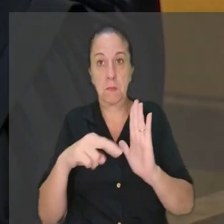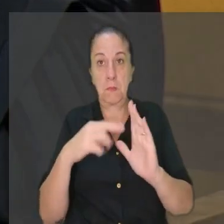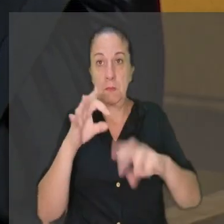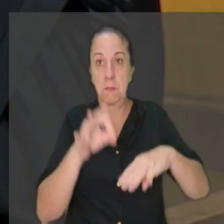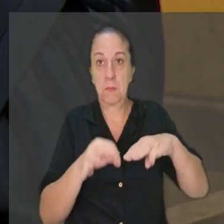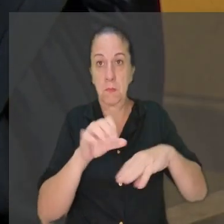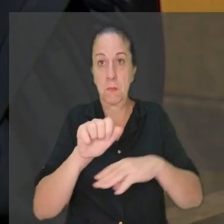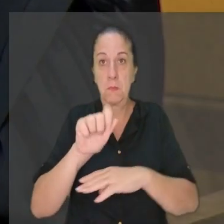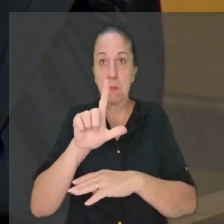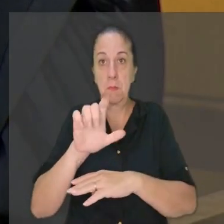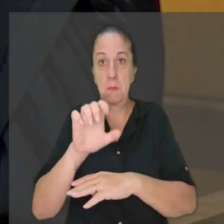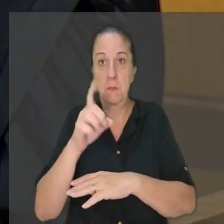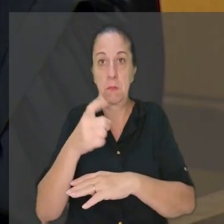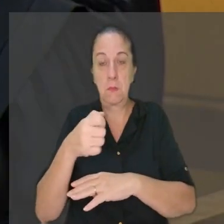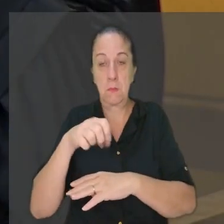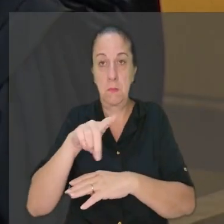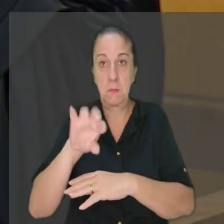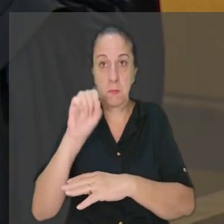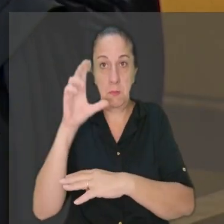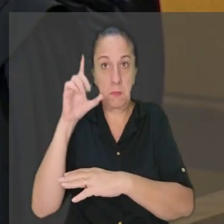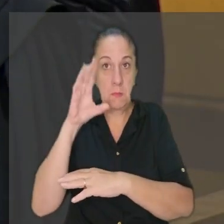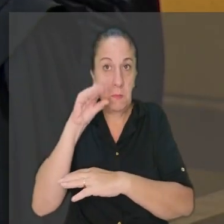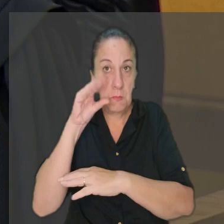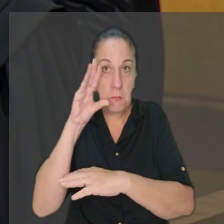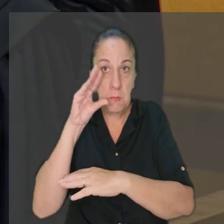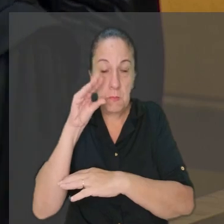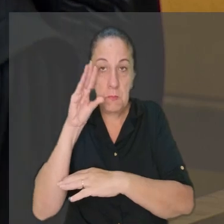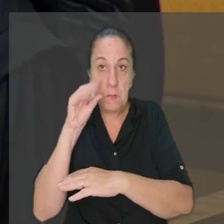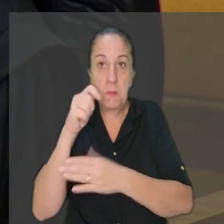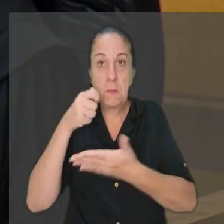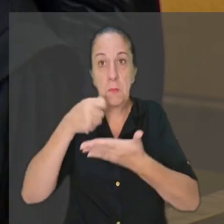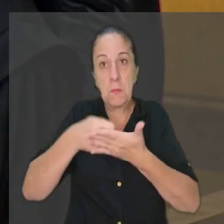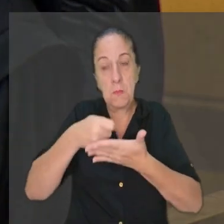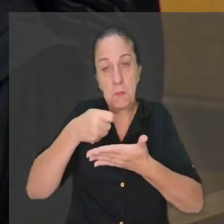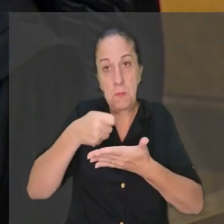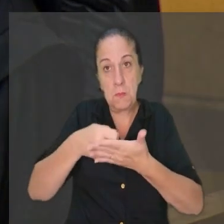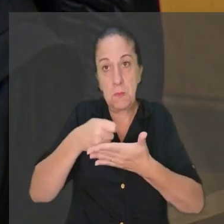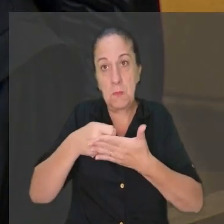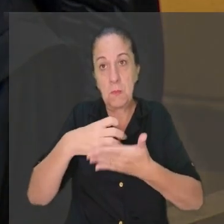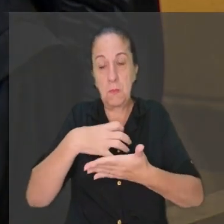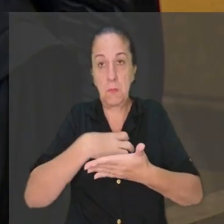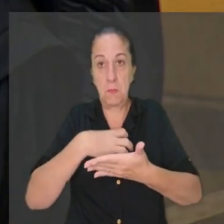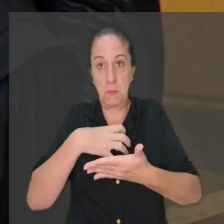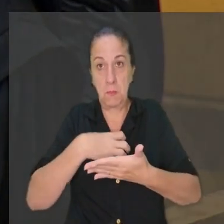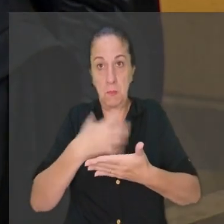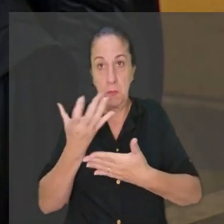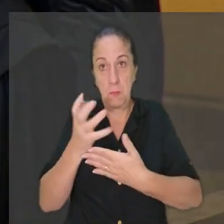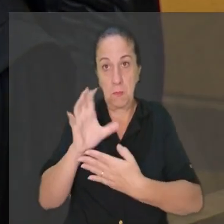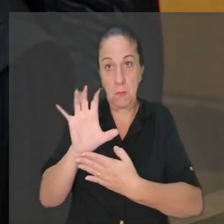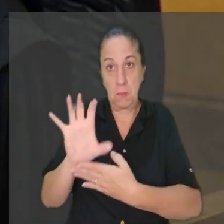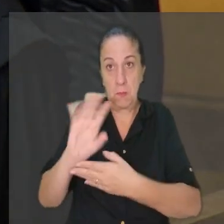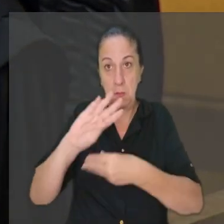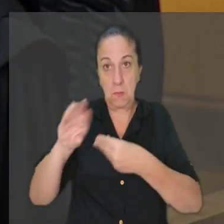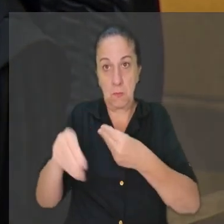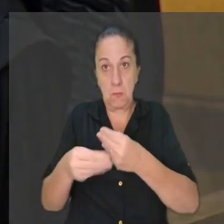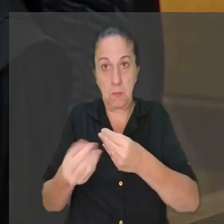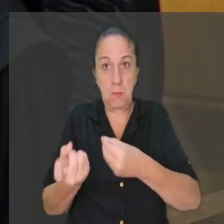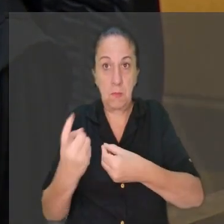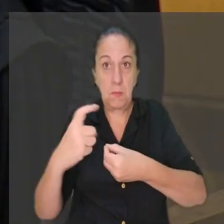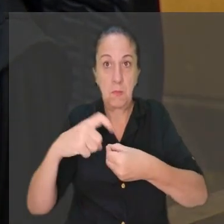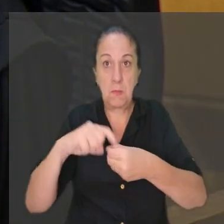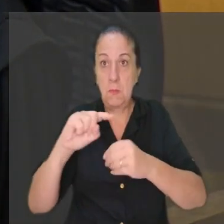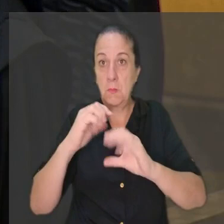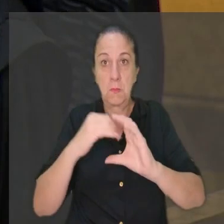o relator ministro Alexandre Ramos observou que o Tribunal Superior do Trabalho firmou jurisprudência no sentido de que a recusa